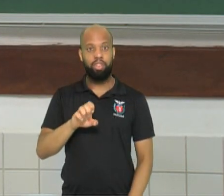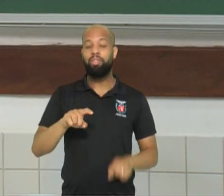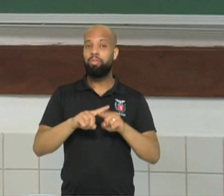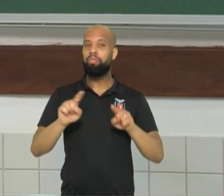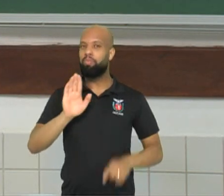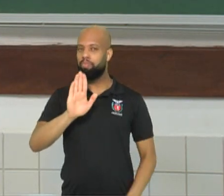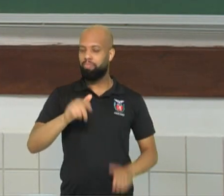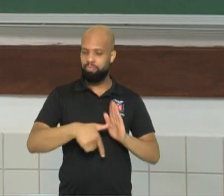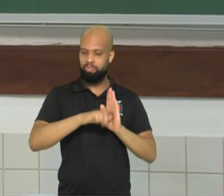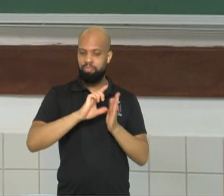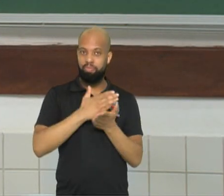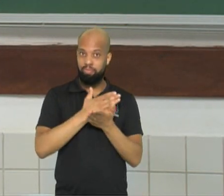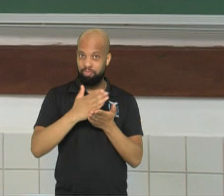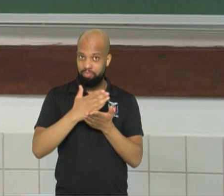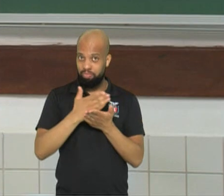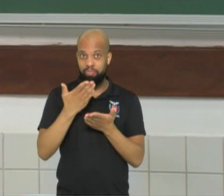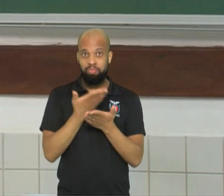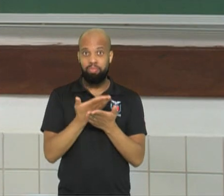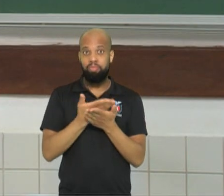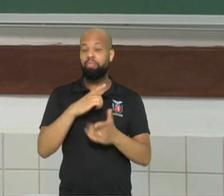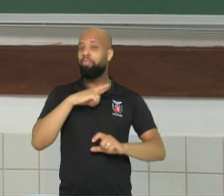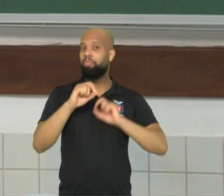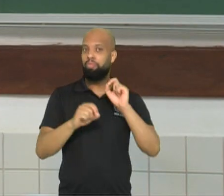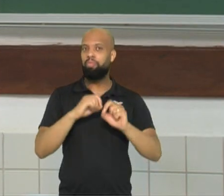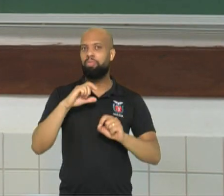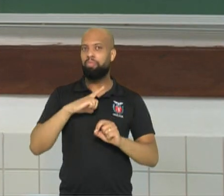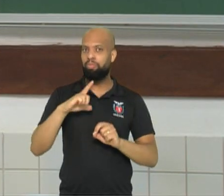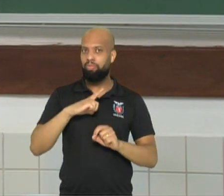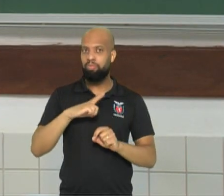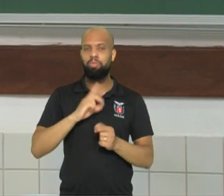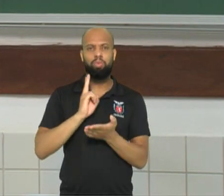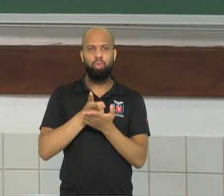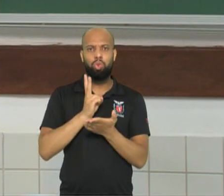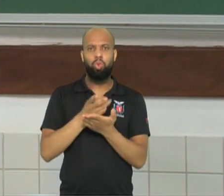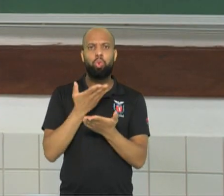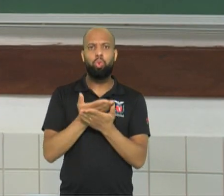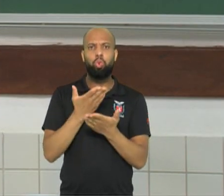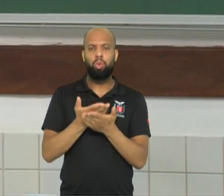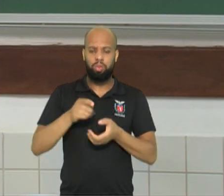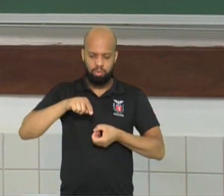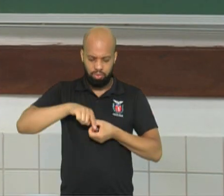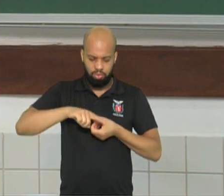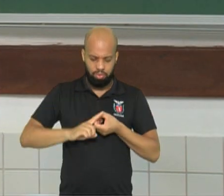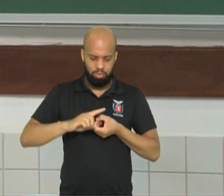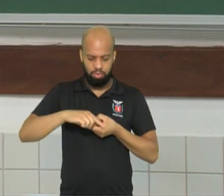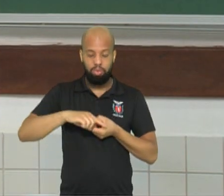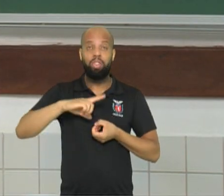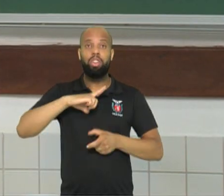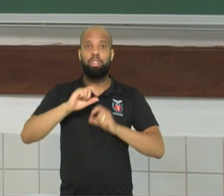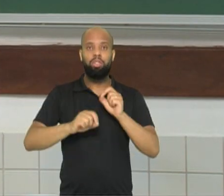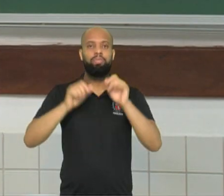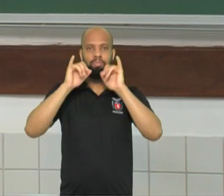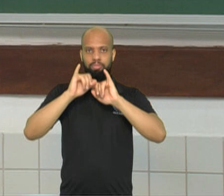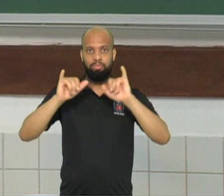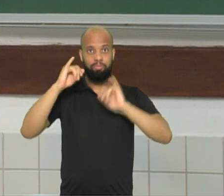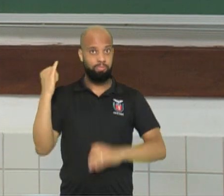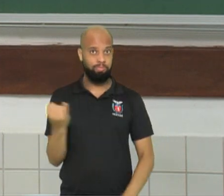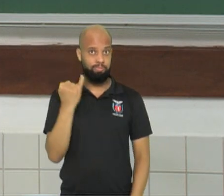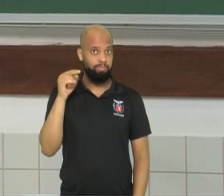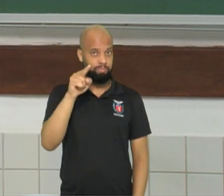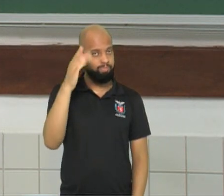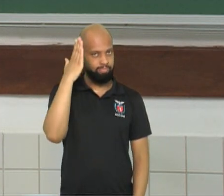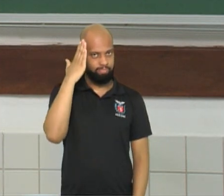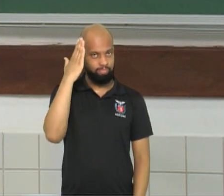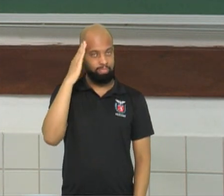Mas antes de começarmos a nossa aula, que nós vamos continuar trabalhando sobre trigonometria, eu tenho um recado bem importante para você.